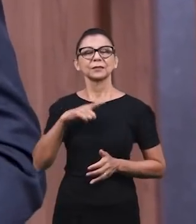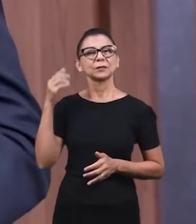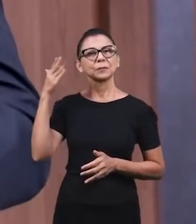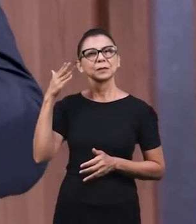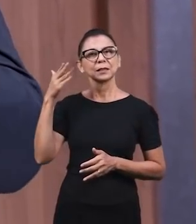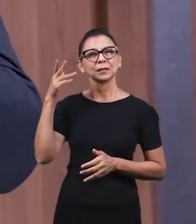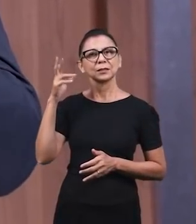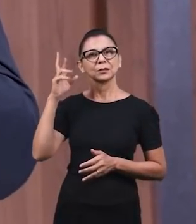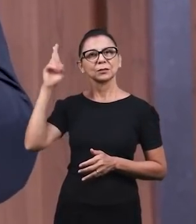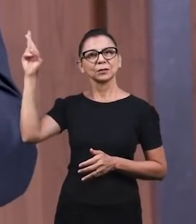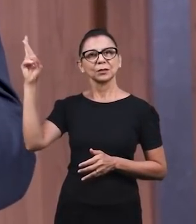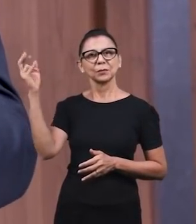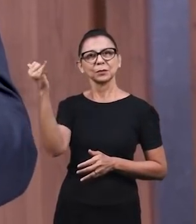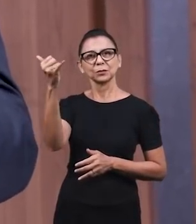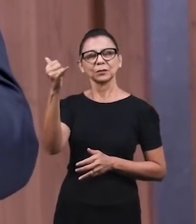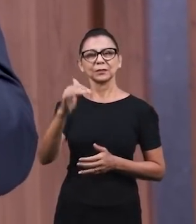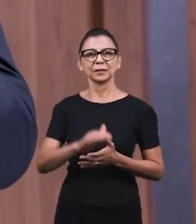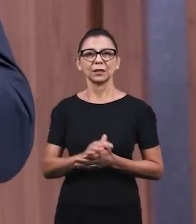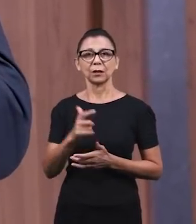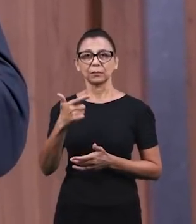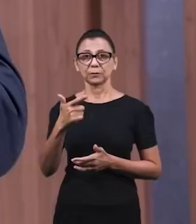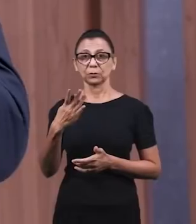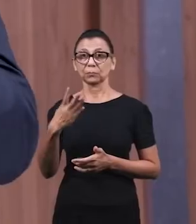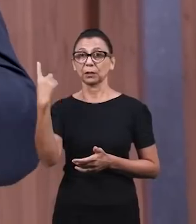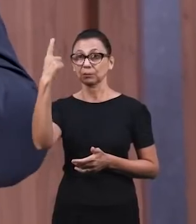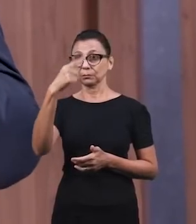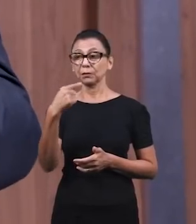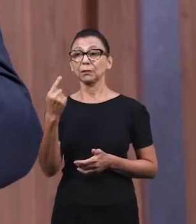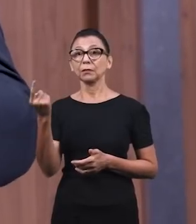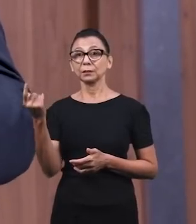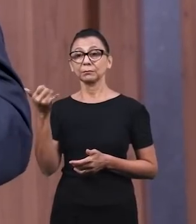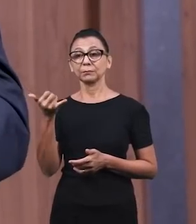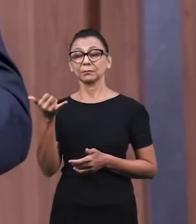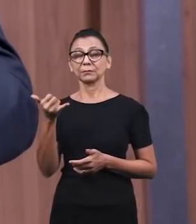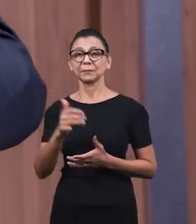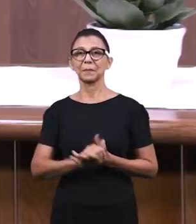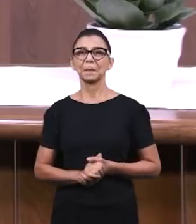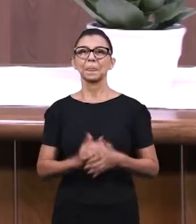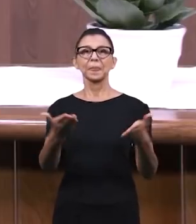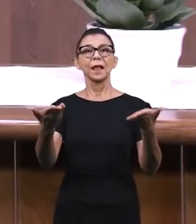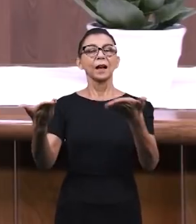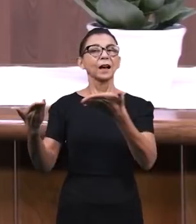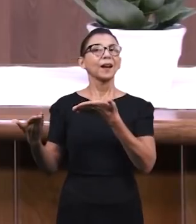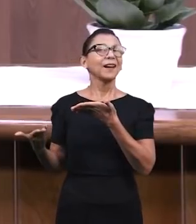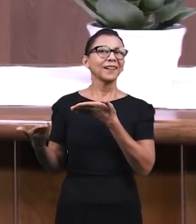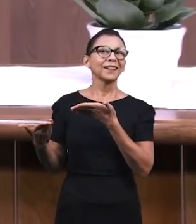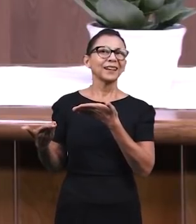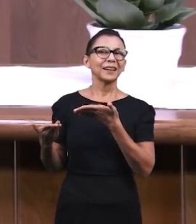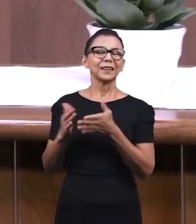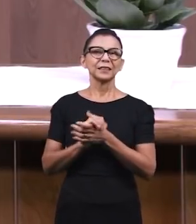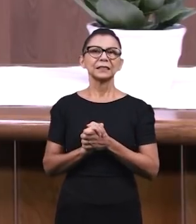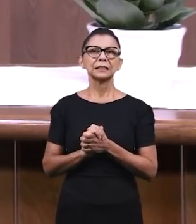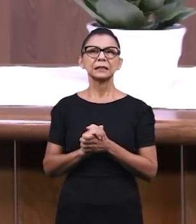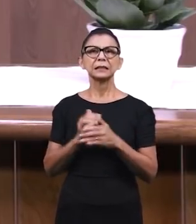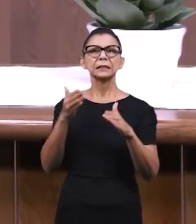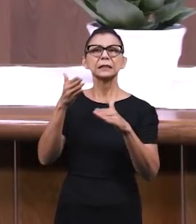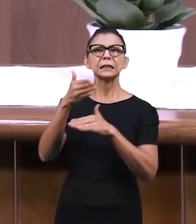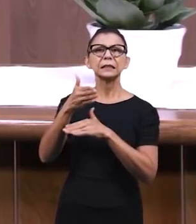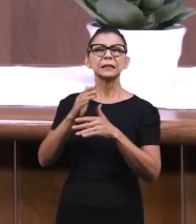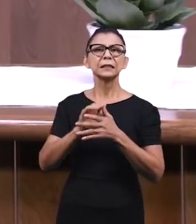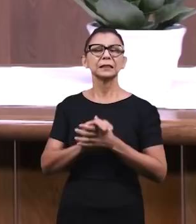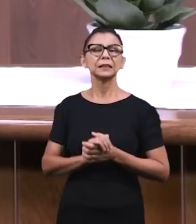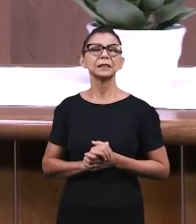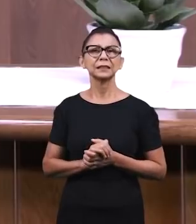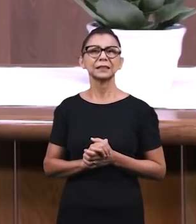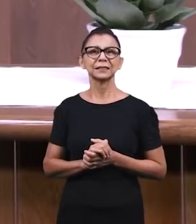parte do Senhor. Essa ligação é gratuita e funciona 24 horas por dia. E também quero te convidar a acessar